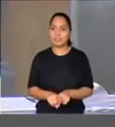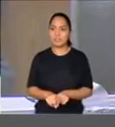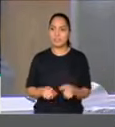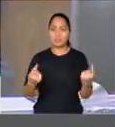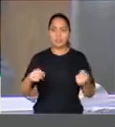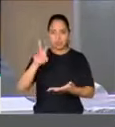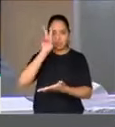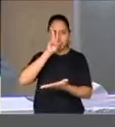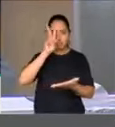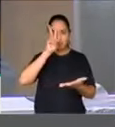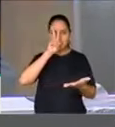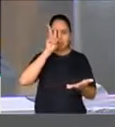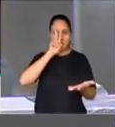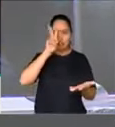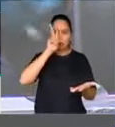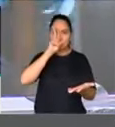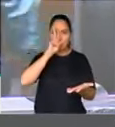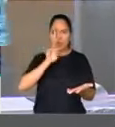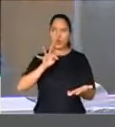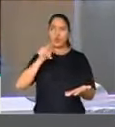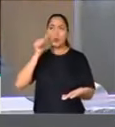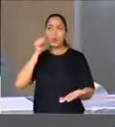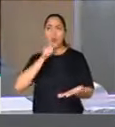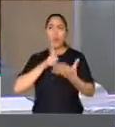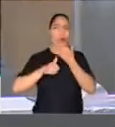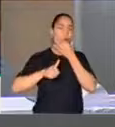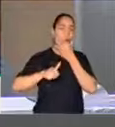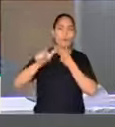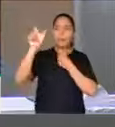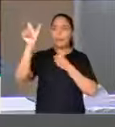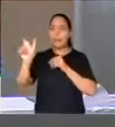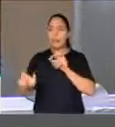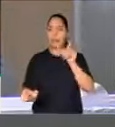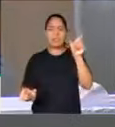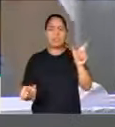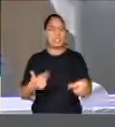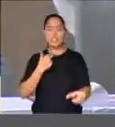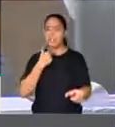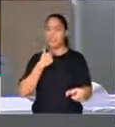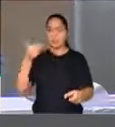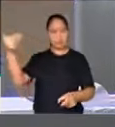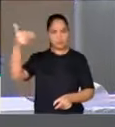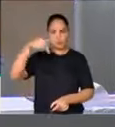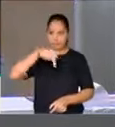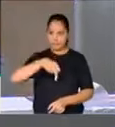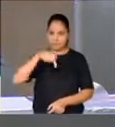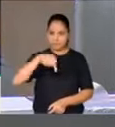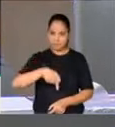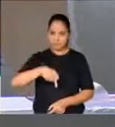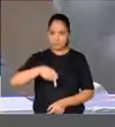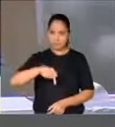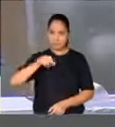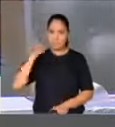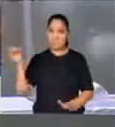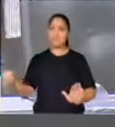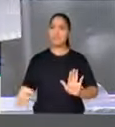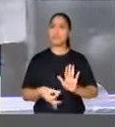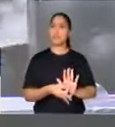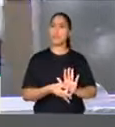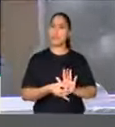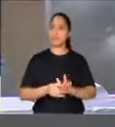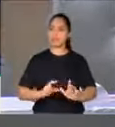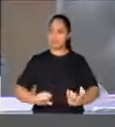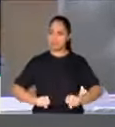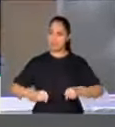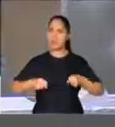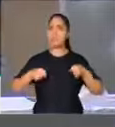lembrando todas e todos que não podem estar aqui conosco, mas que construíram essa luta